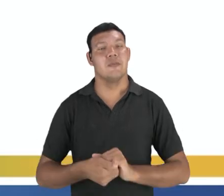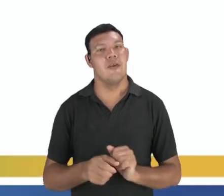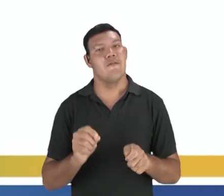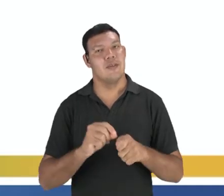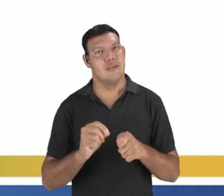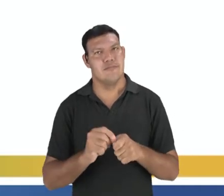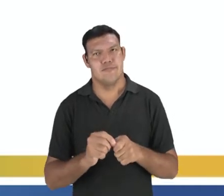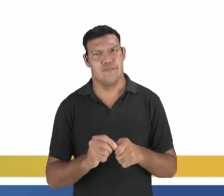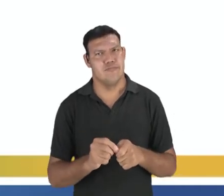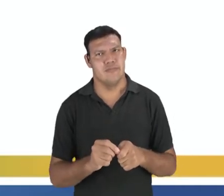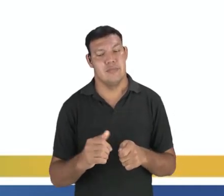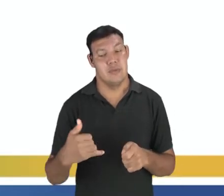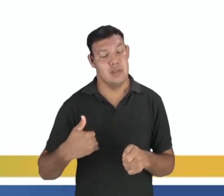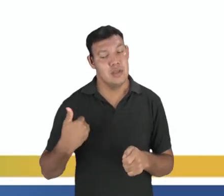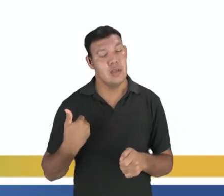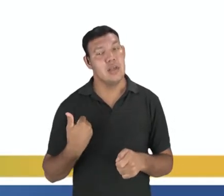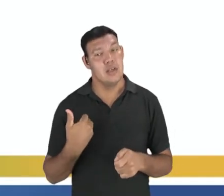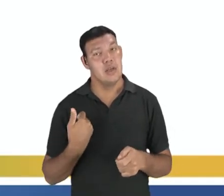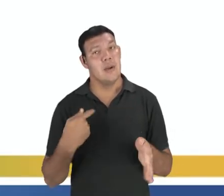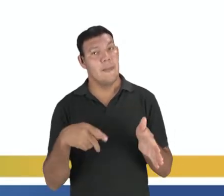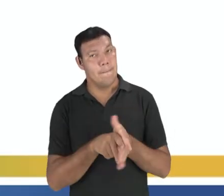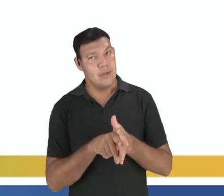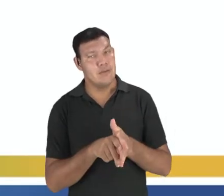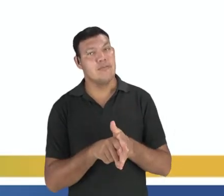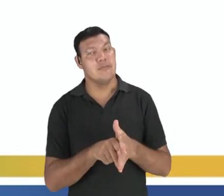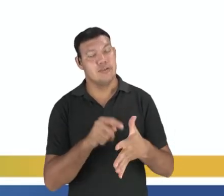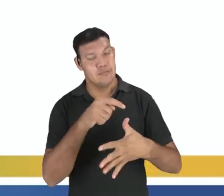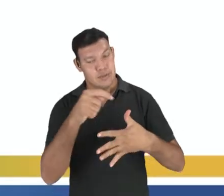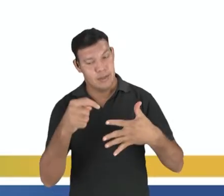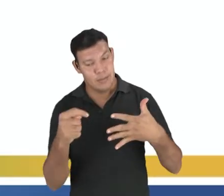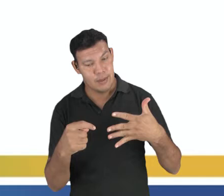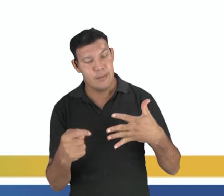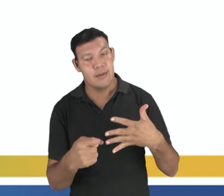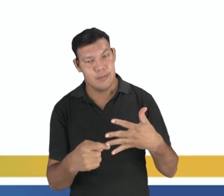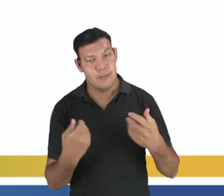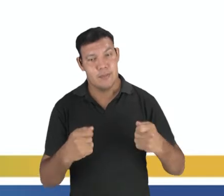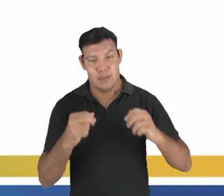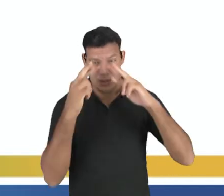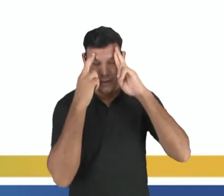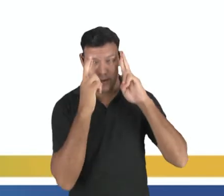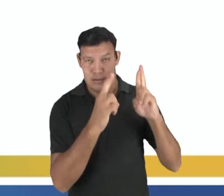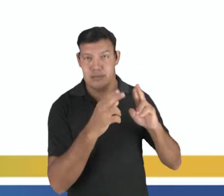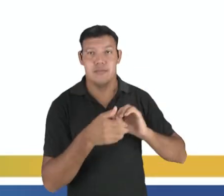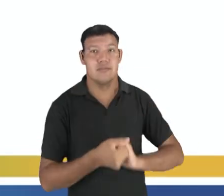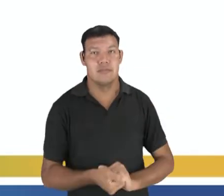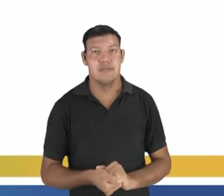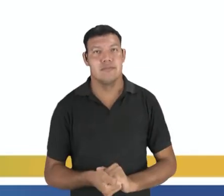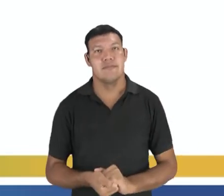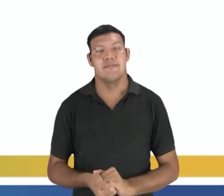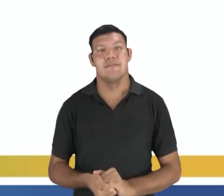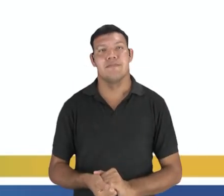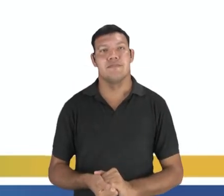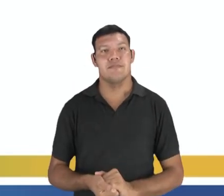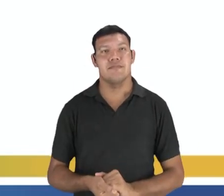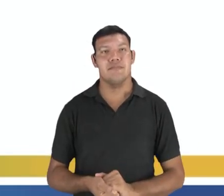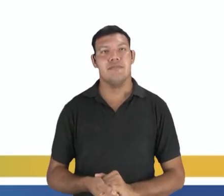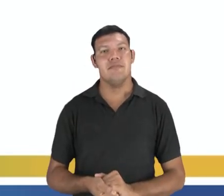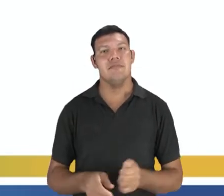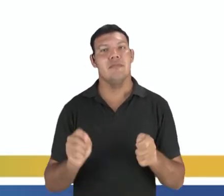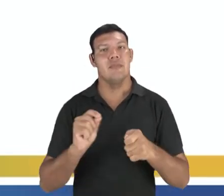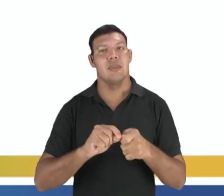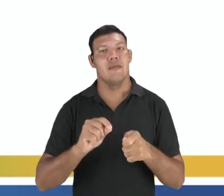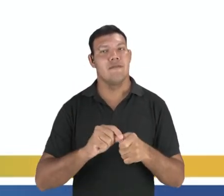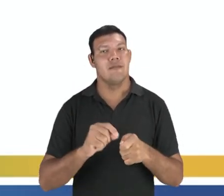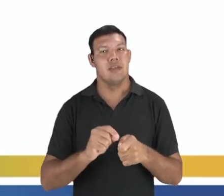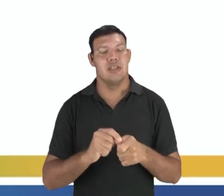claro que não é em qualquer idade, tem todos os critérios para serem seguidos, para que não haja mais a produção